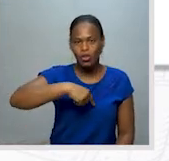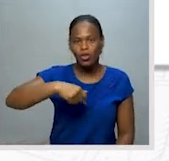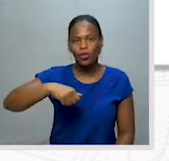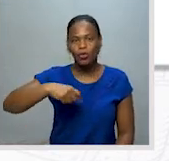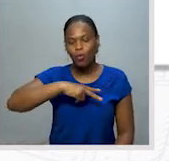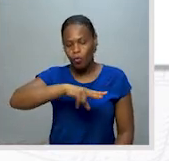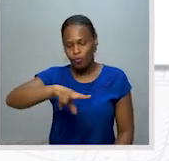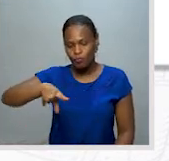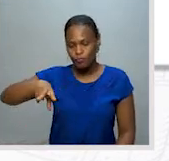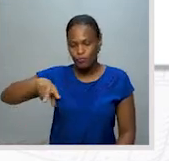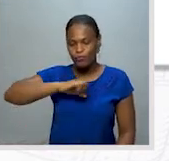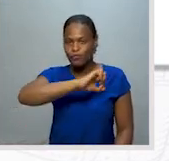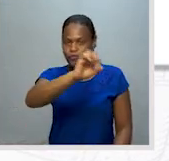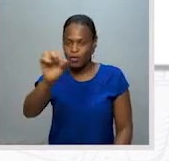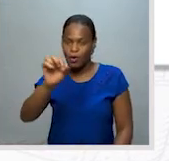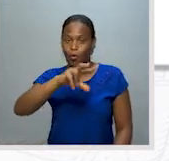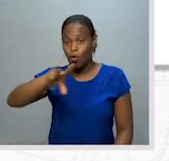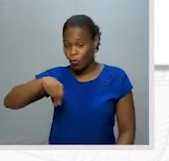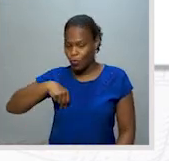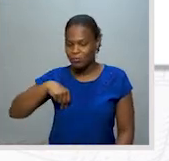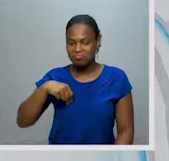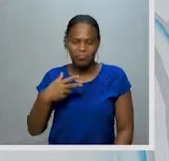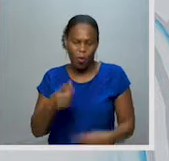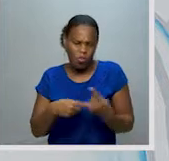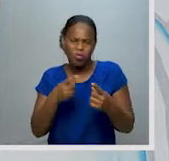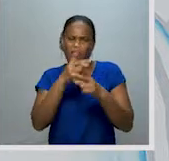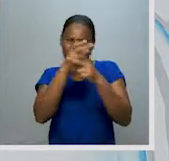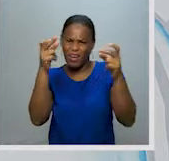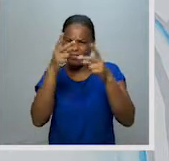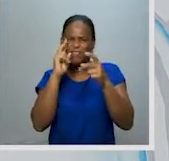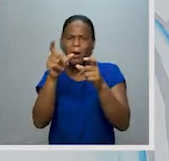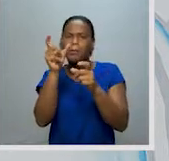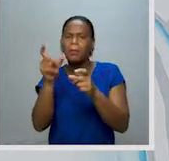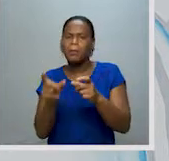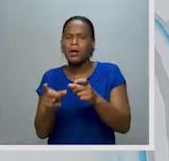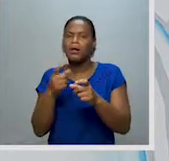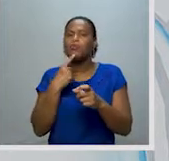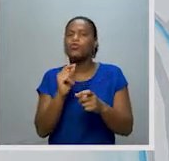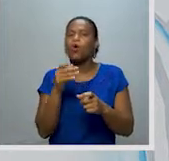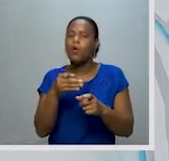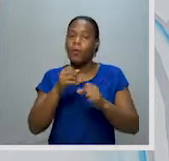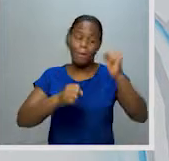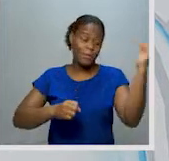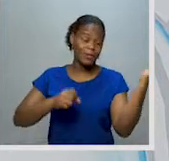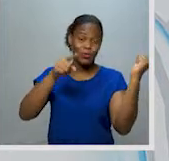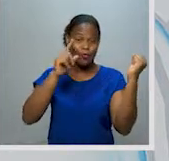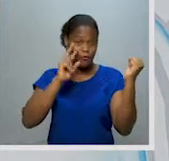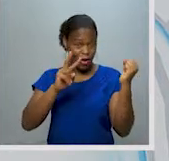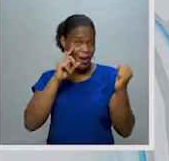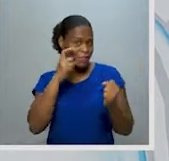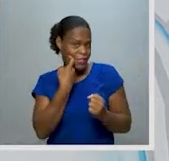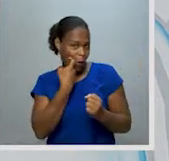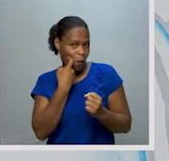se, consigo, os, as, lhes. São, portanto, pronomes oblíquos para você fazer a